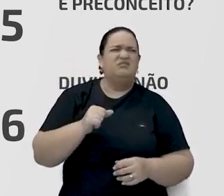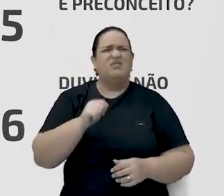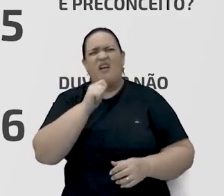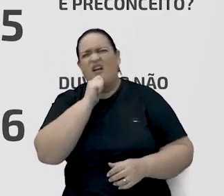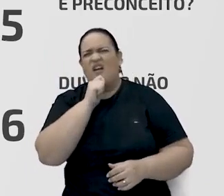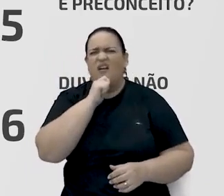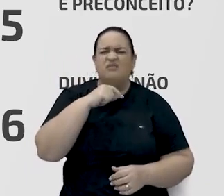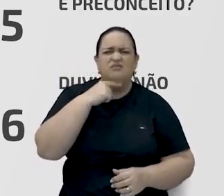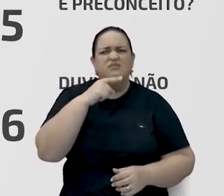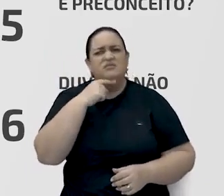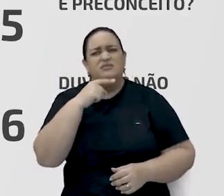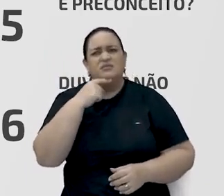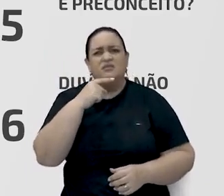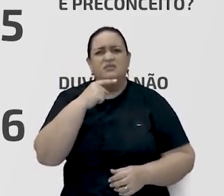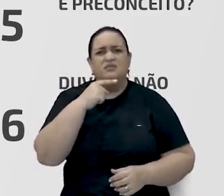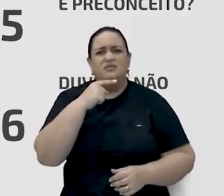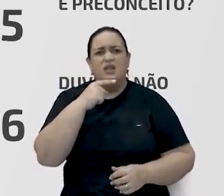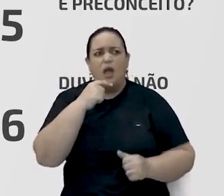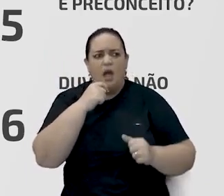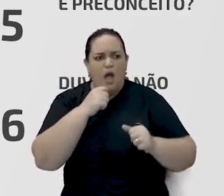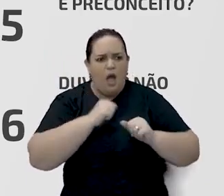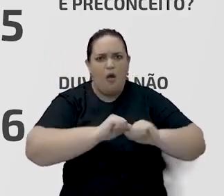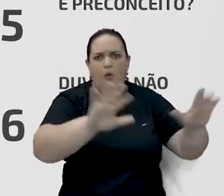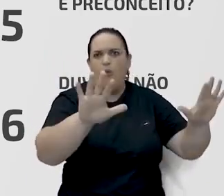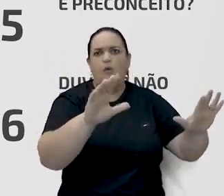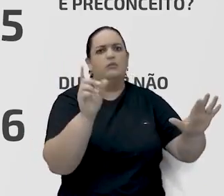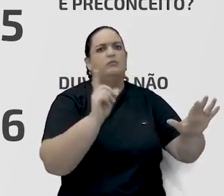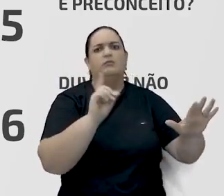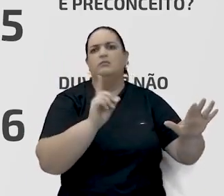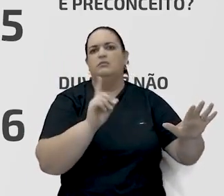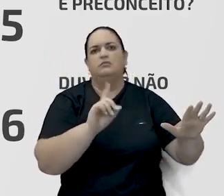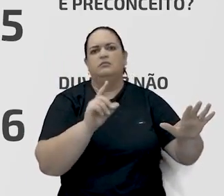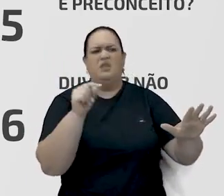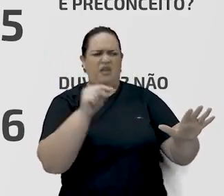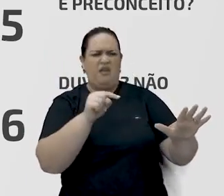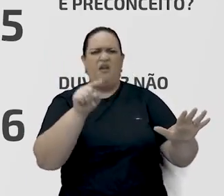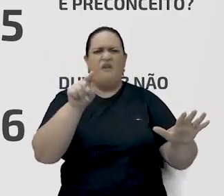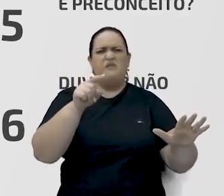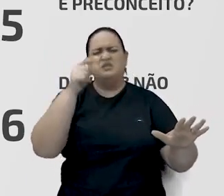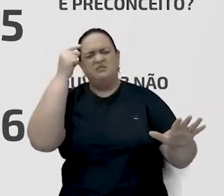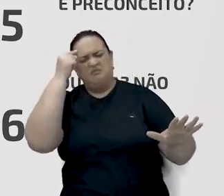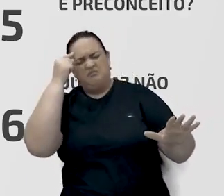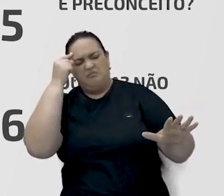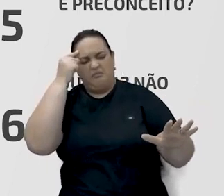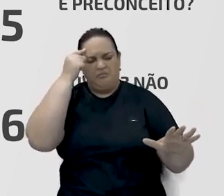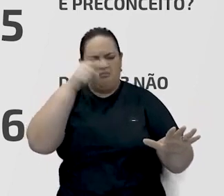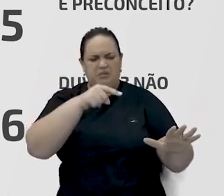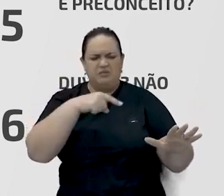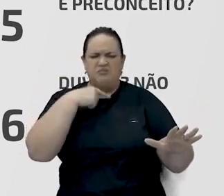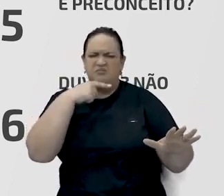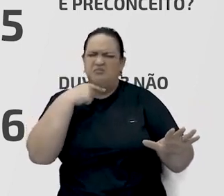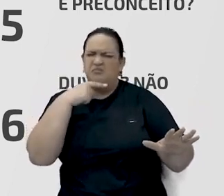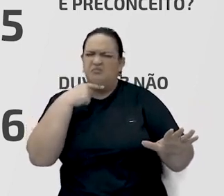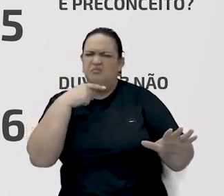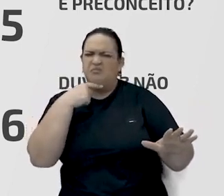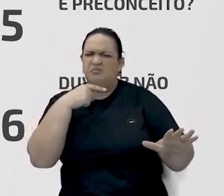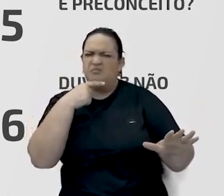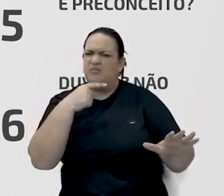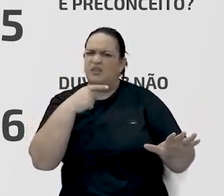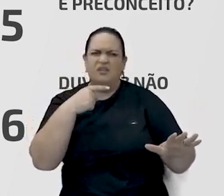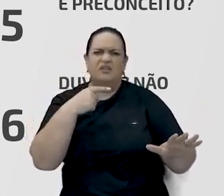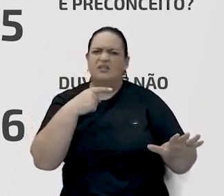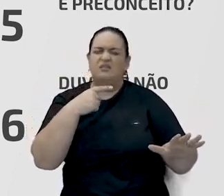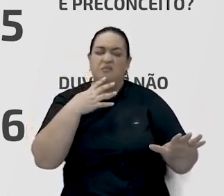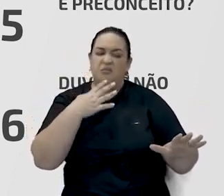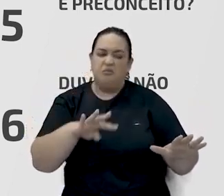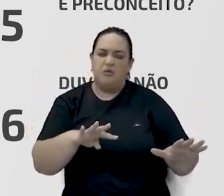que é interessante é não repasse. Se a informação ela passa por esse filtro e mesmo assim ela